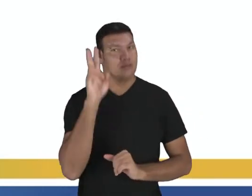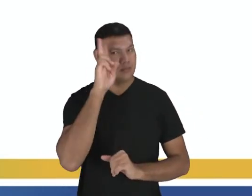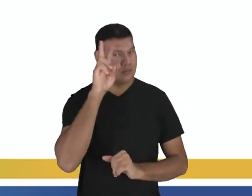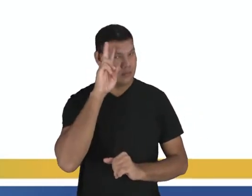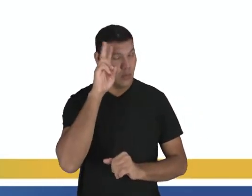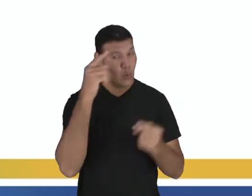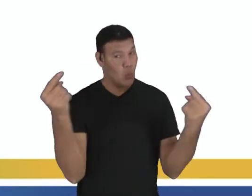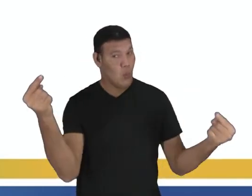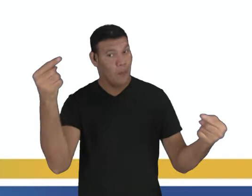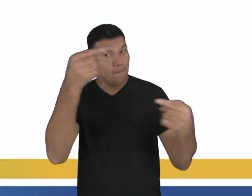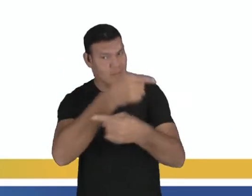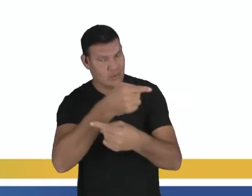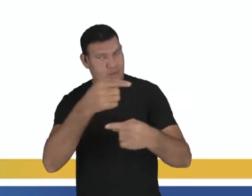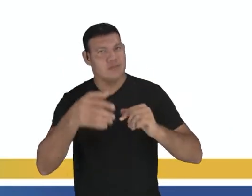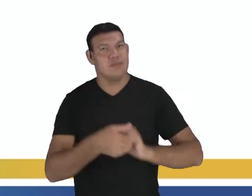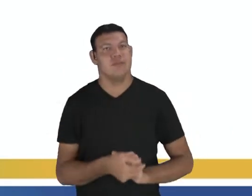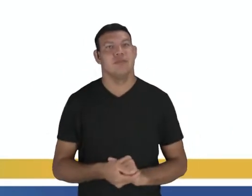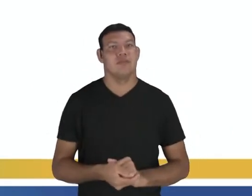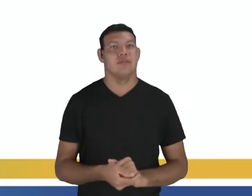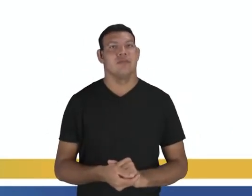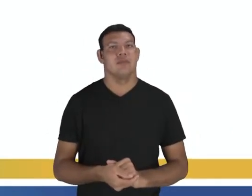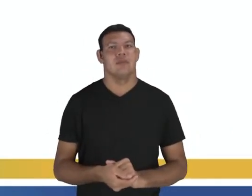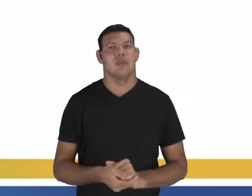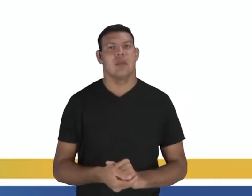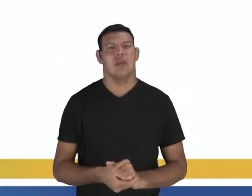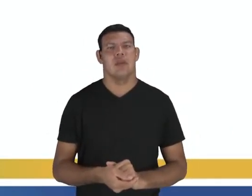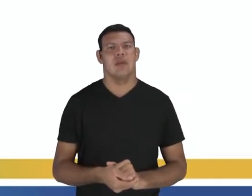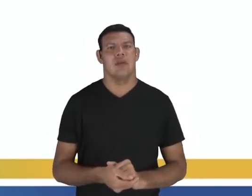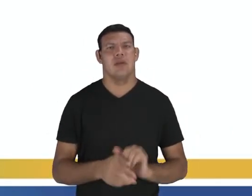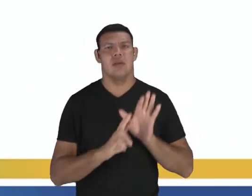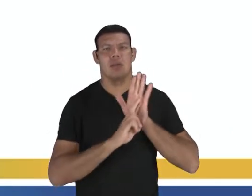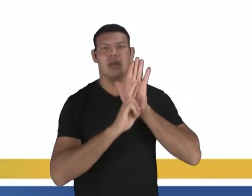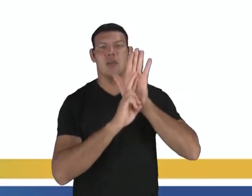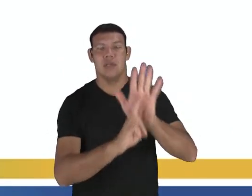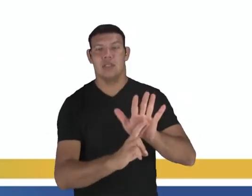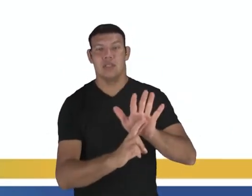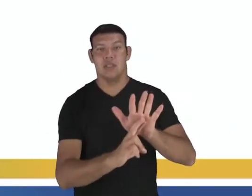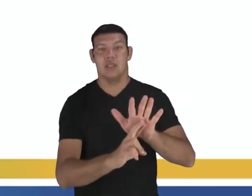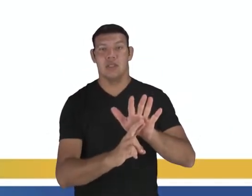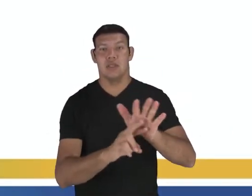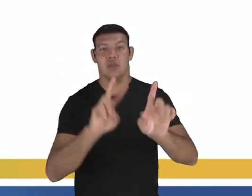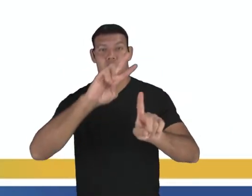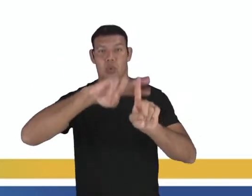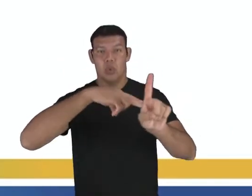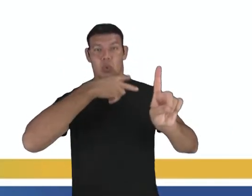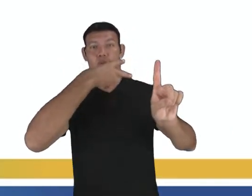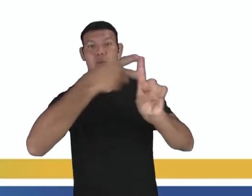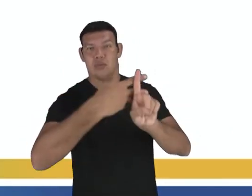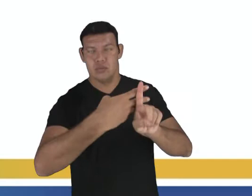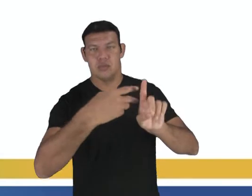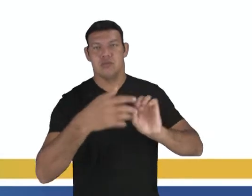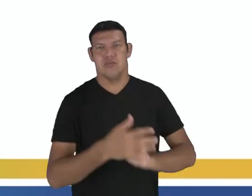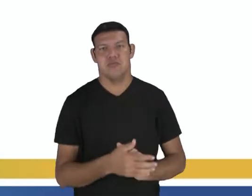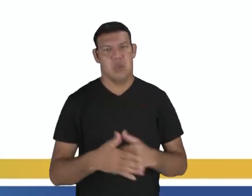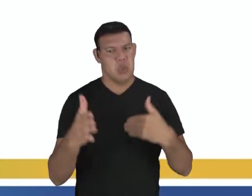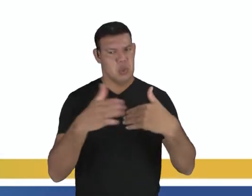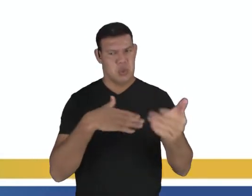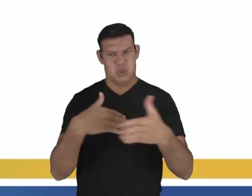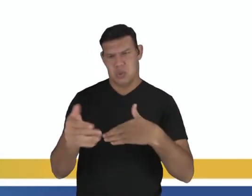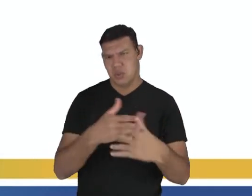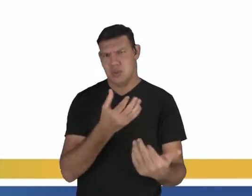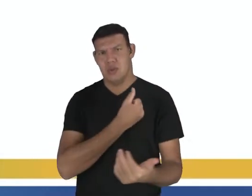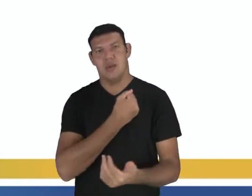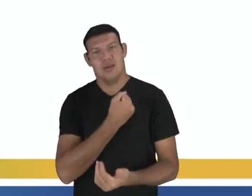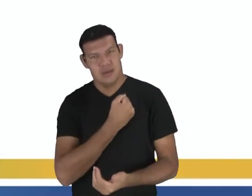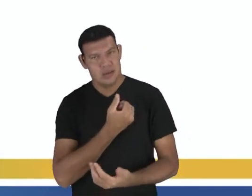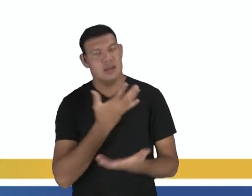lembra? Do dobro. Como que eu represento o dobro de um número? Bom, independente de qual é o número, quando